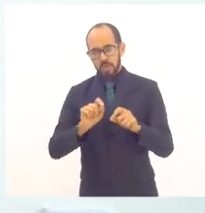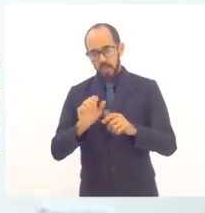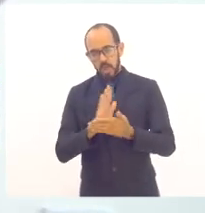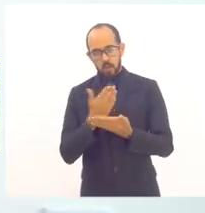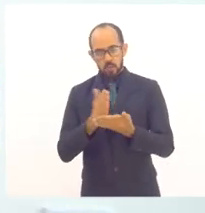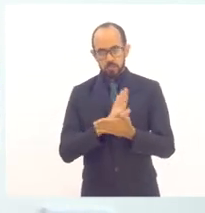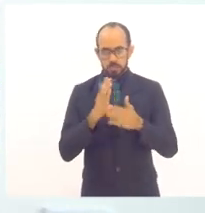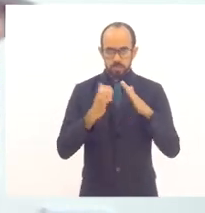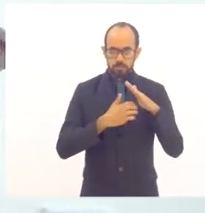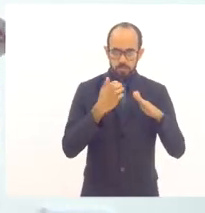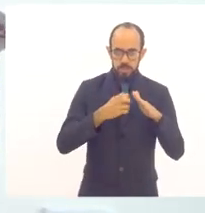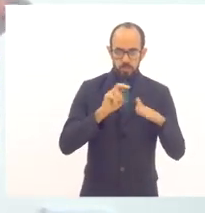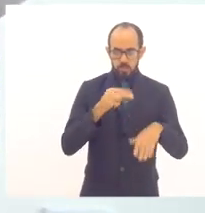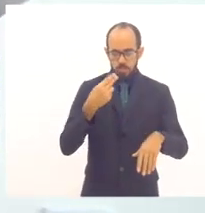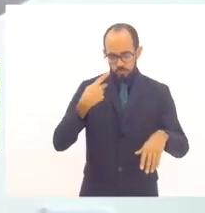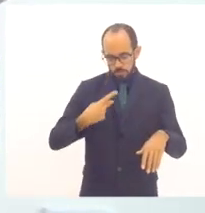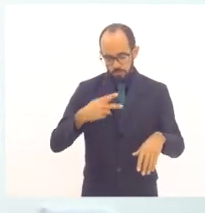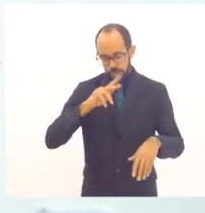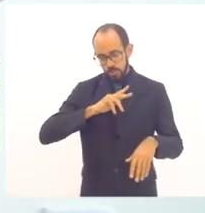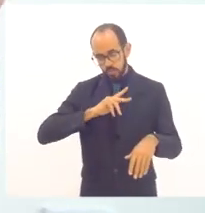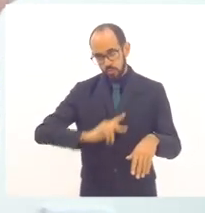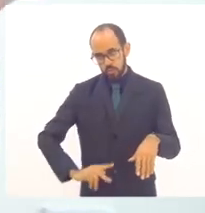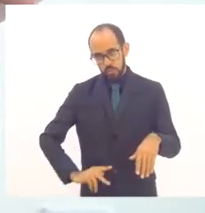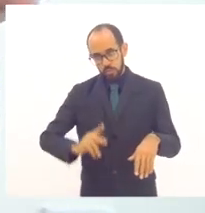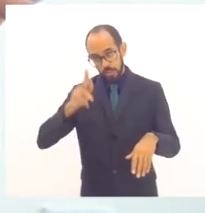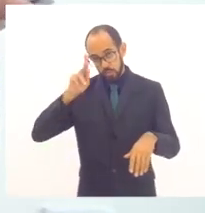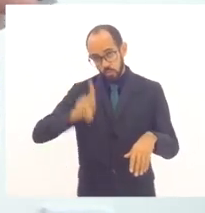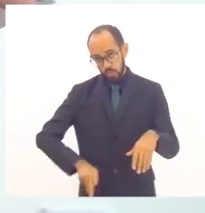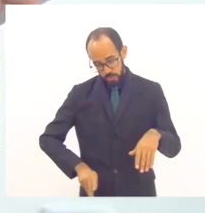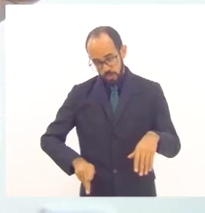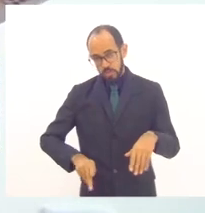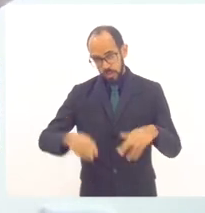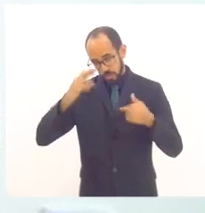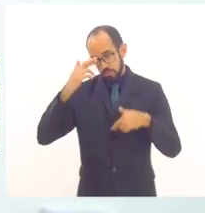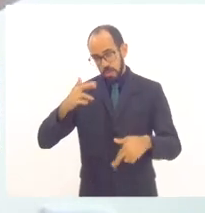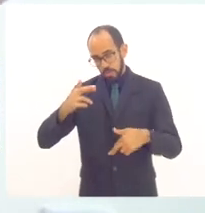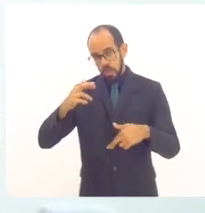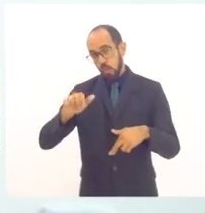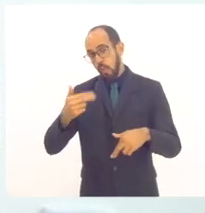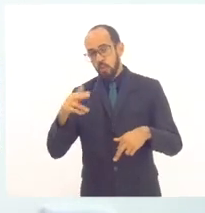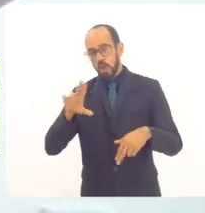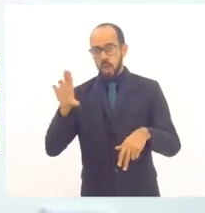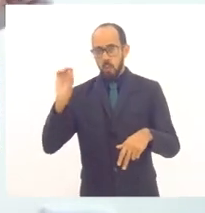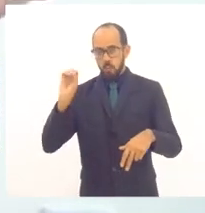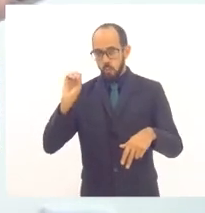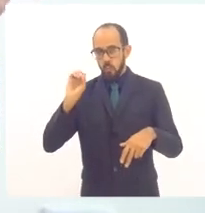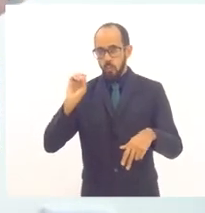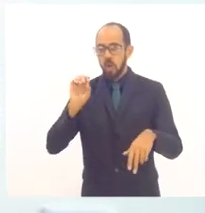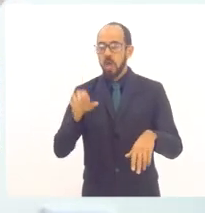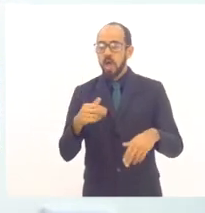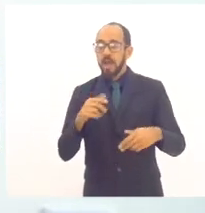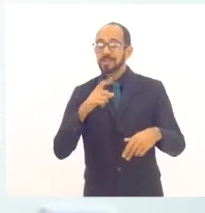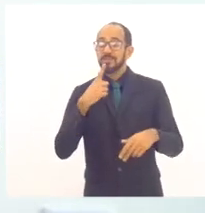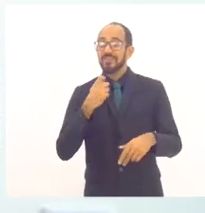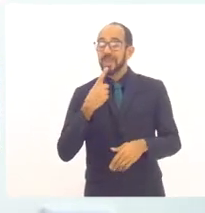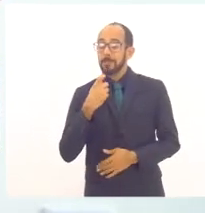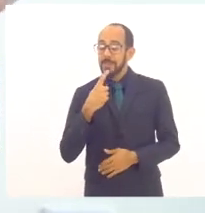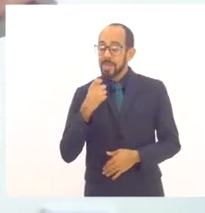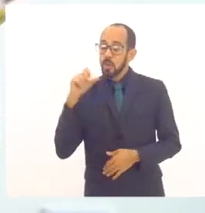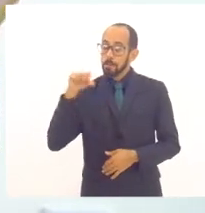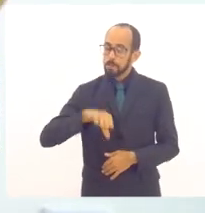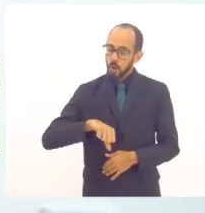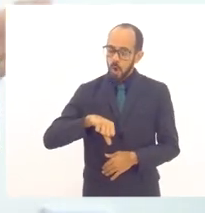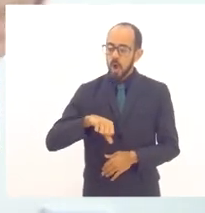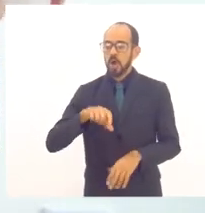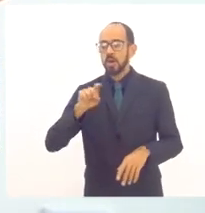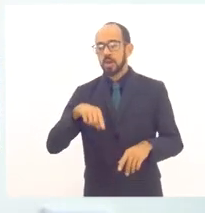cumprem, outras não. Agora, o pior vem agora. As que estão em vermelho,